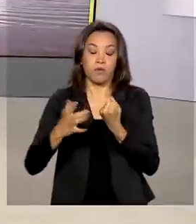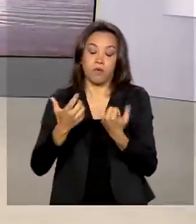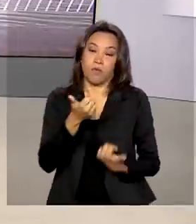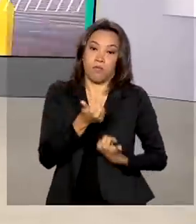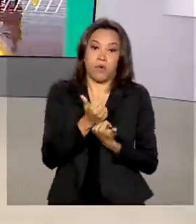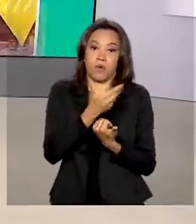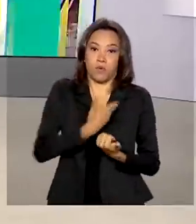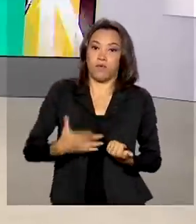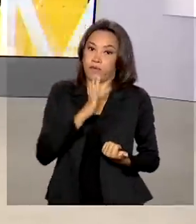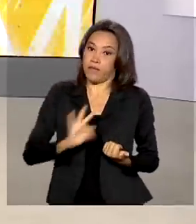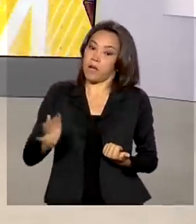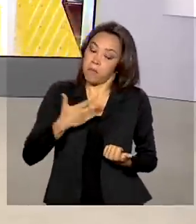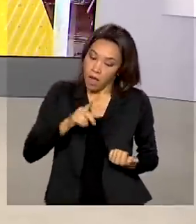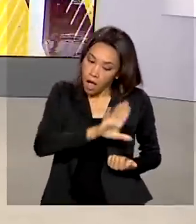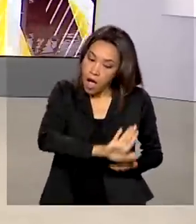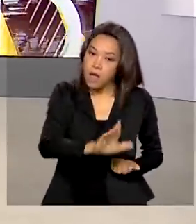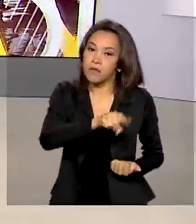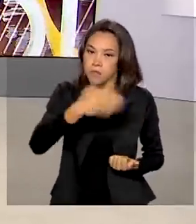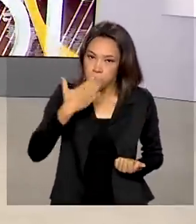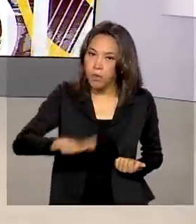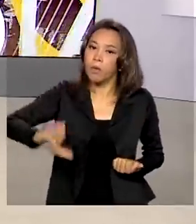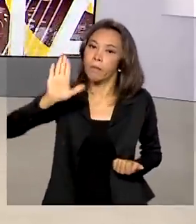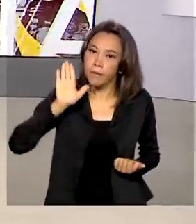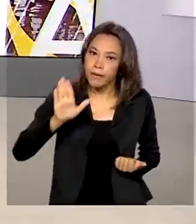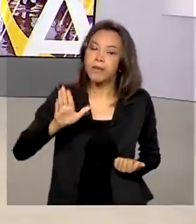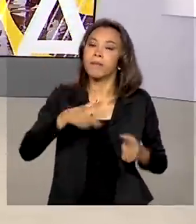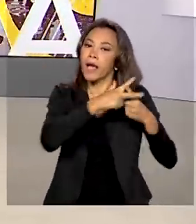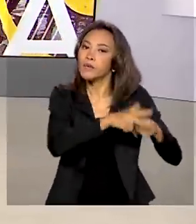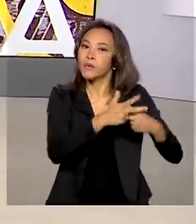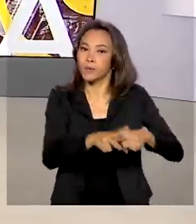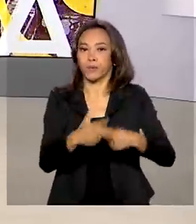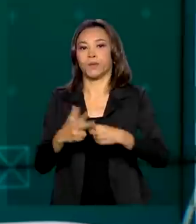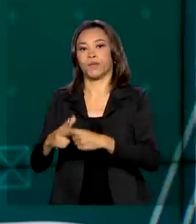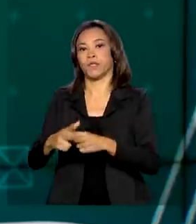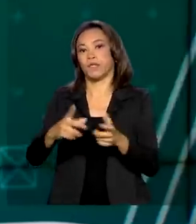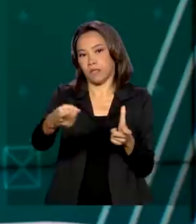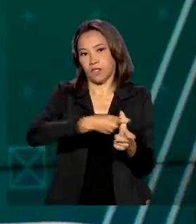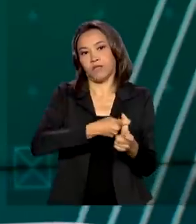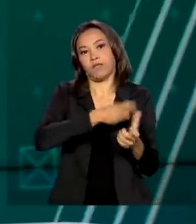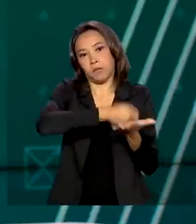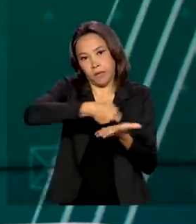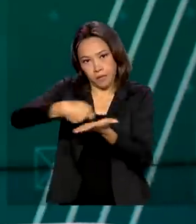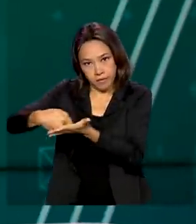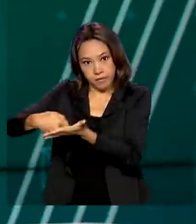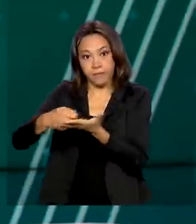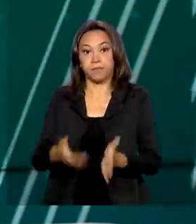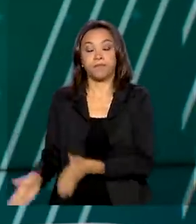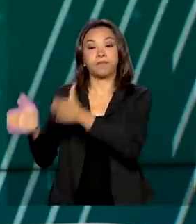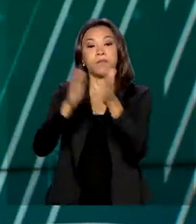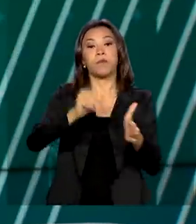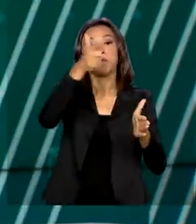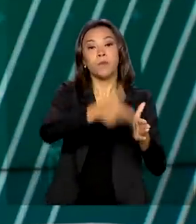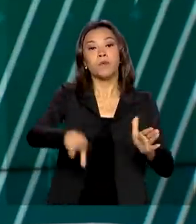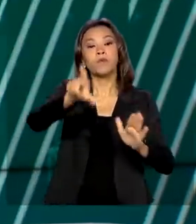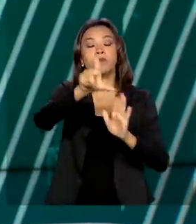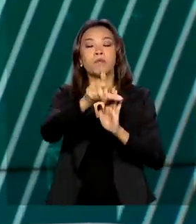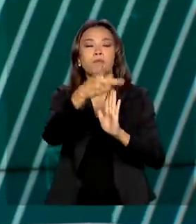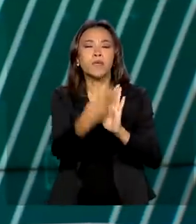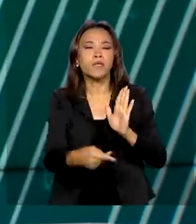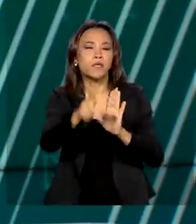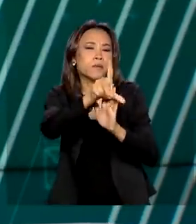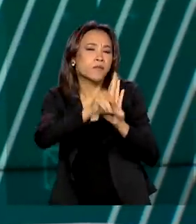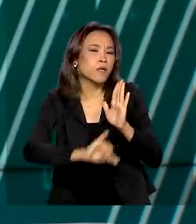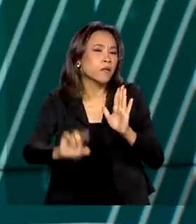desde que se comprometam a adotar medidas de ajuste fiscal um outro projeto de lei do governo federal